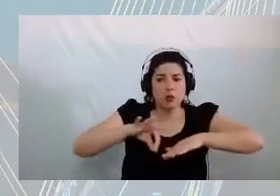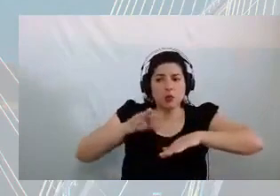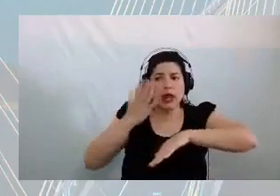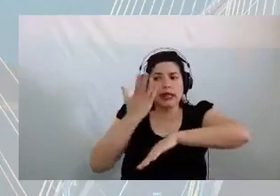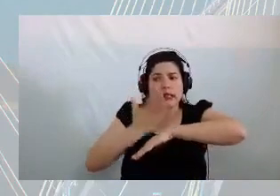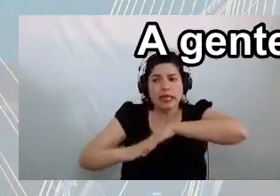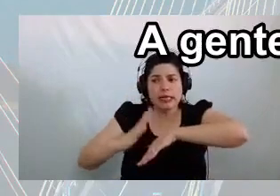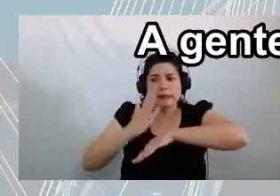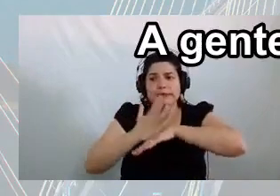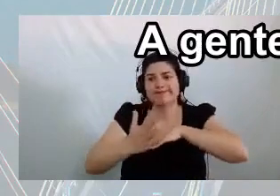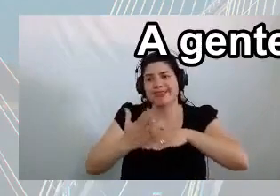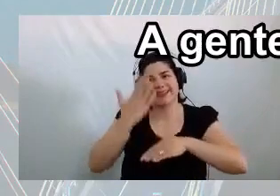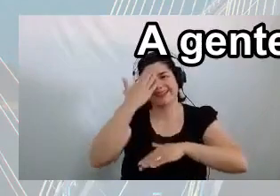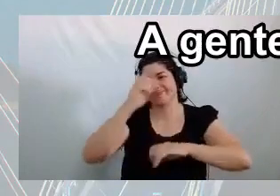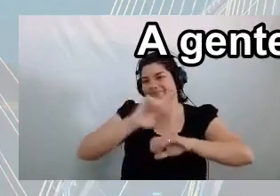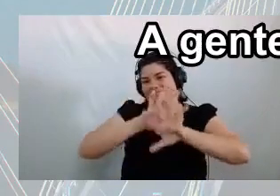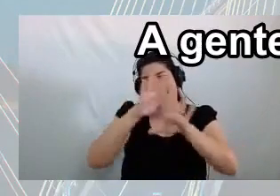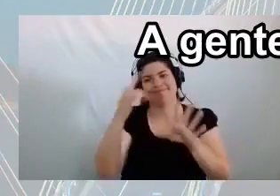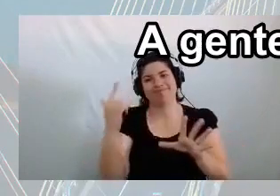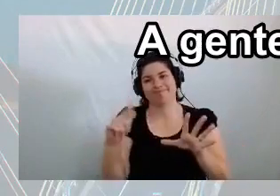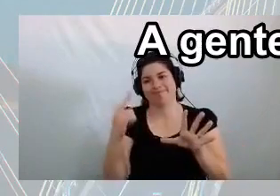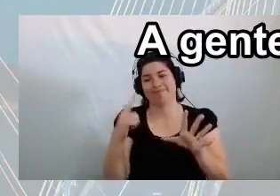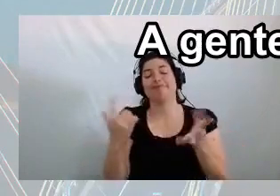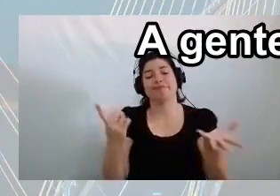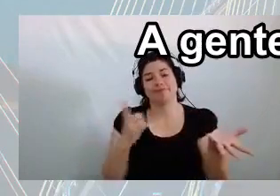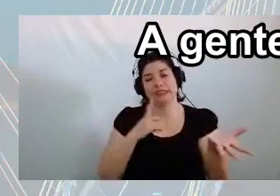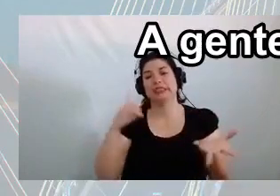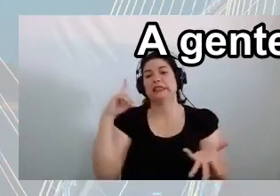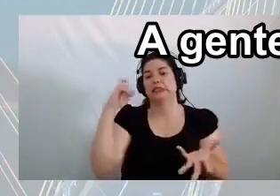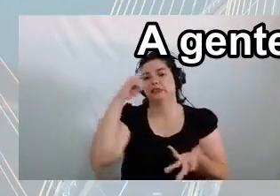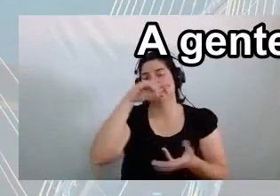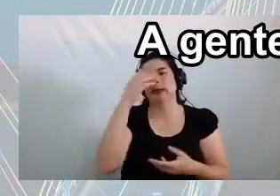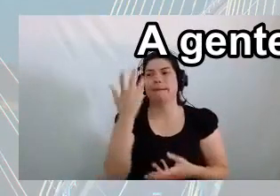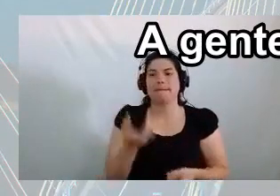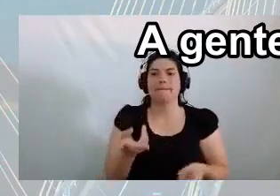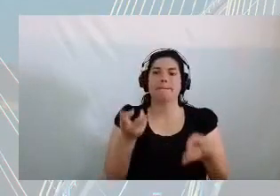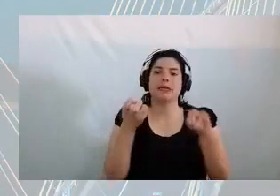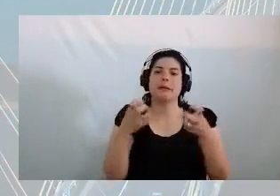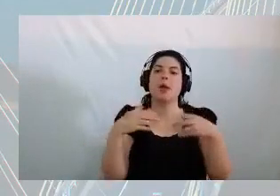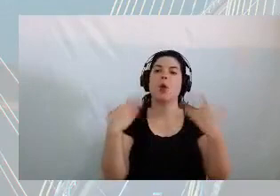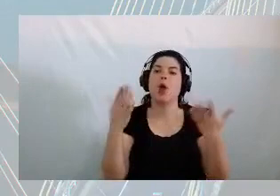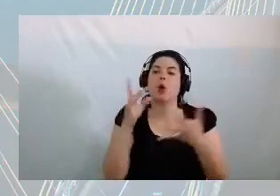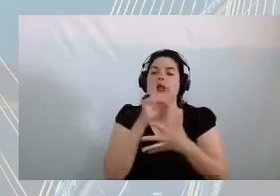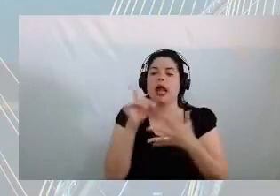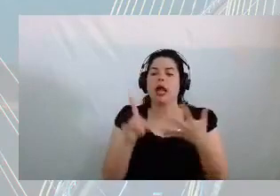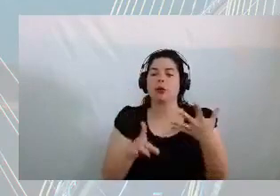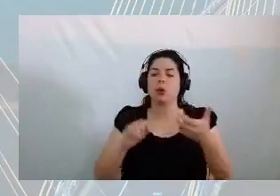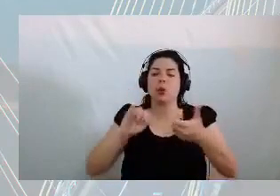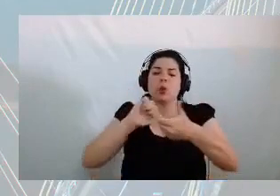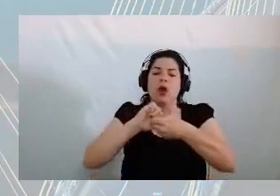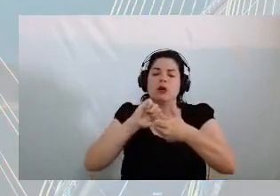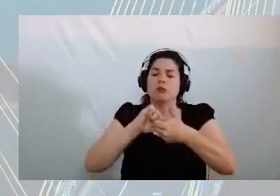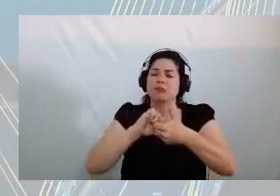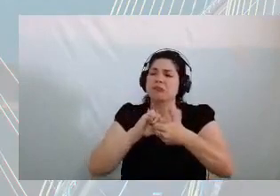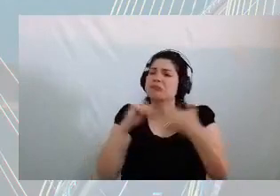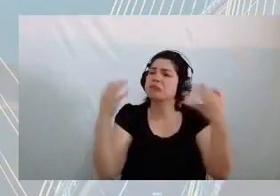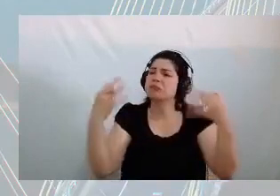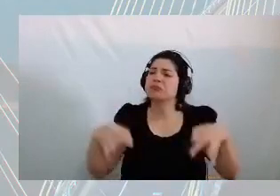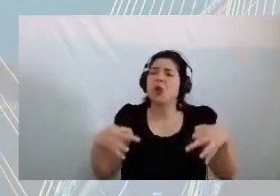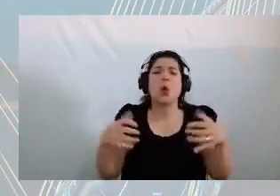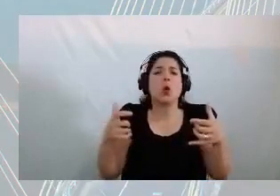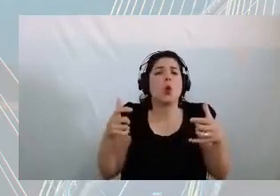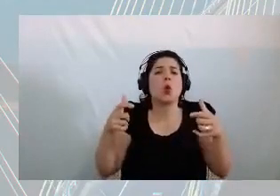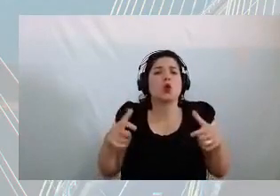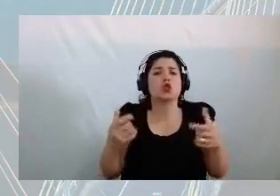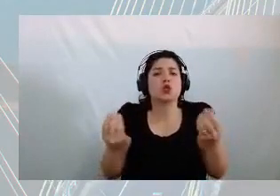muito transparente. A gente tem dificuldade em identificar quais são os dados de qualidade. De onde que vêm os dados corretos, né? Muitas vezes as empresas